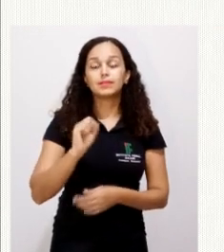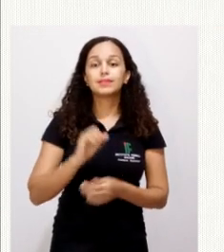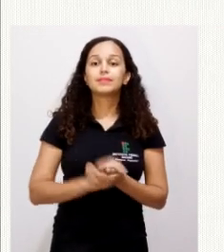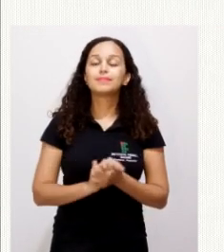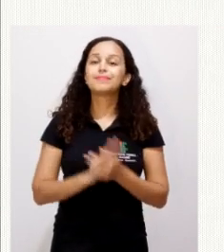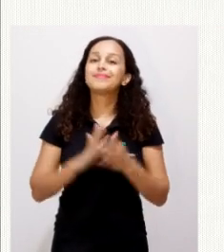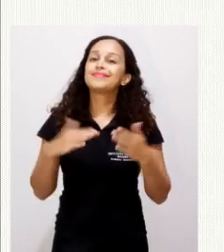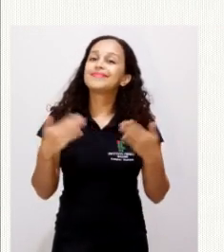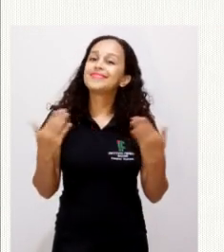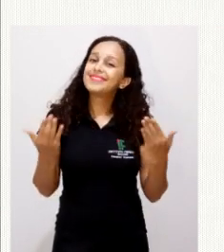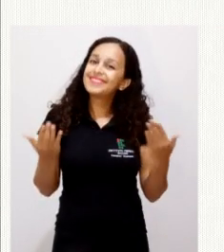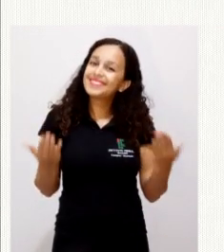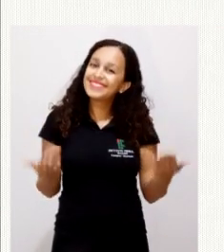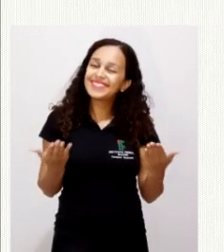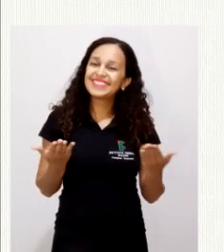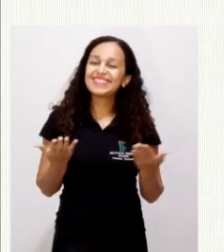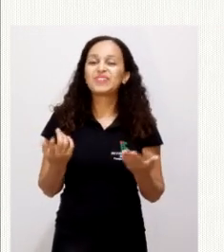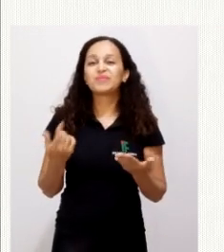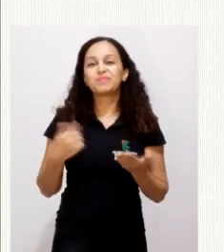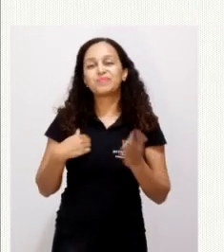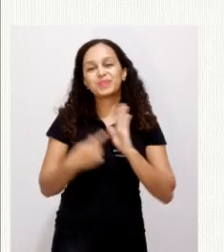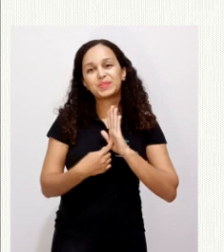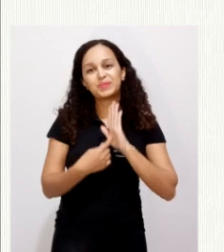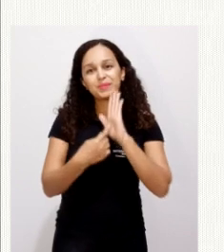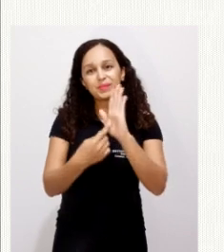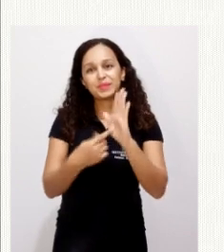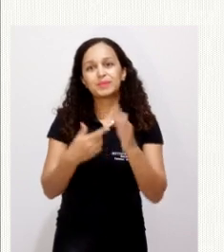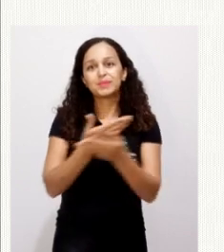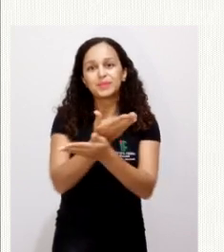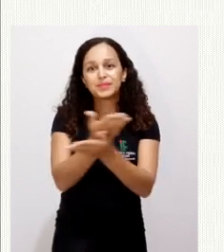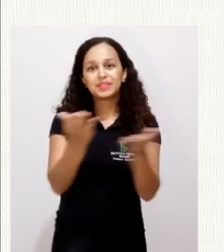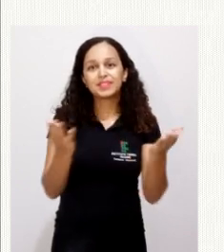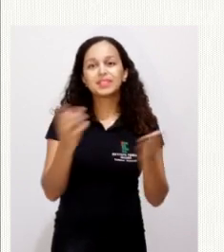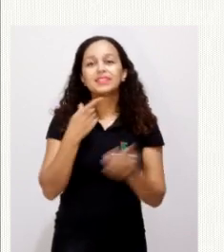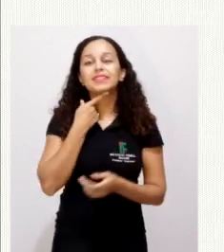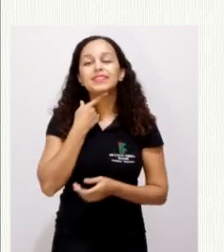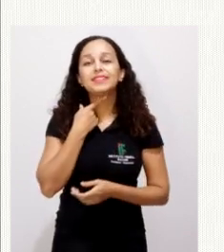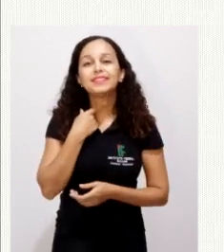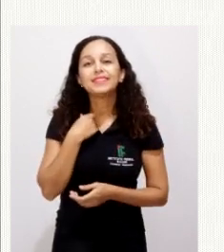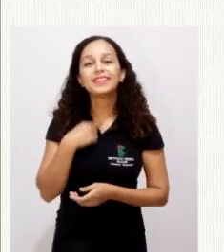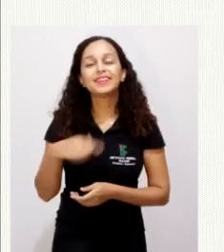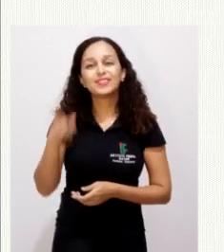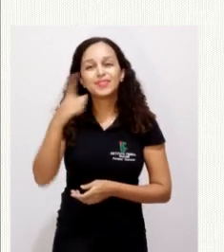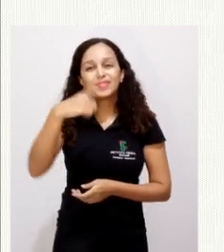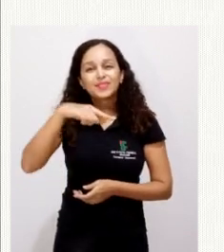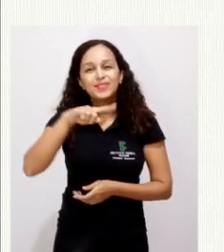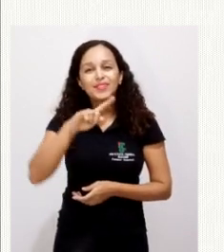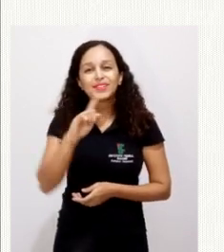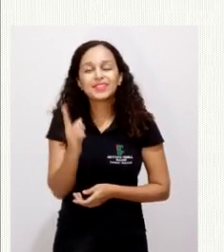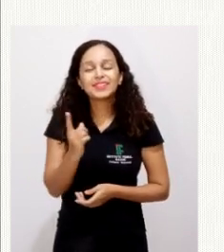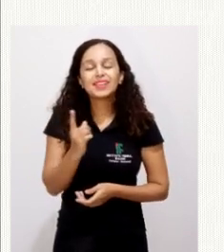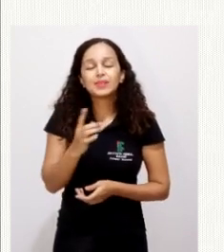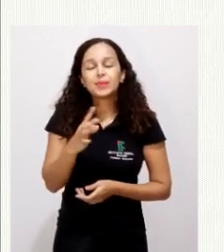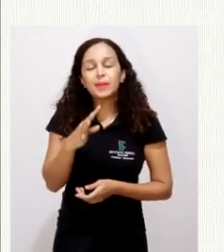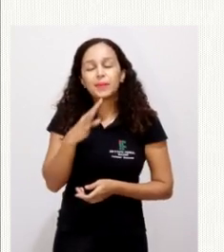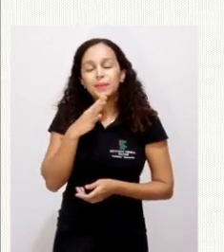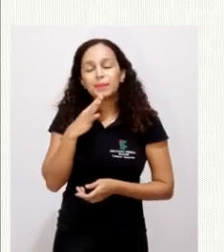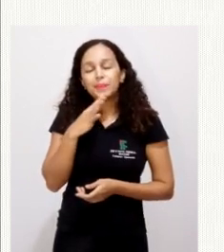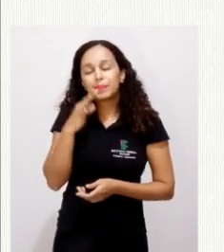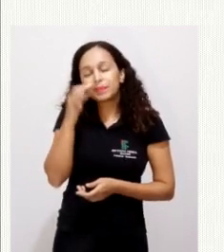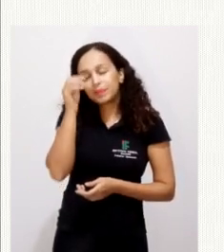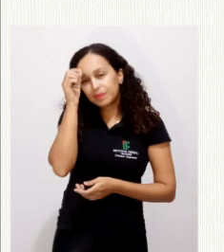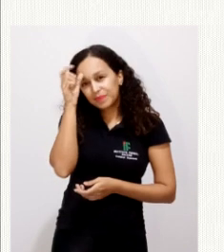Então, gente, foi isso que eu trouxe para vocês, né? Eu espero que eu tenha plantado aí uma sementinha, né? De,